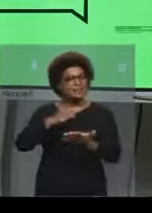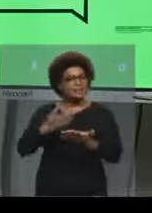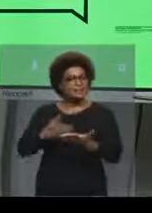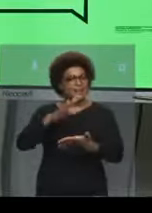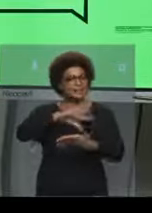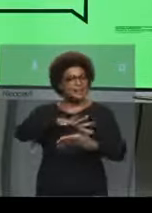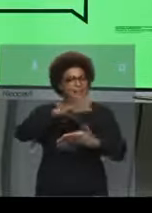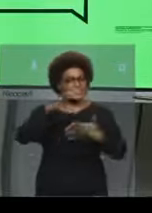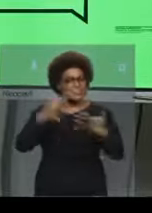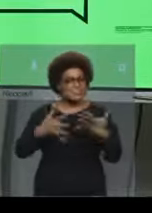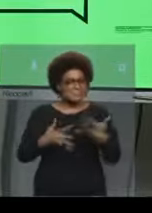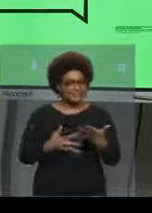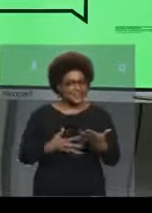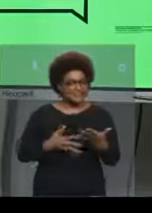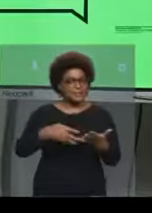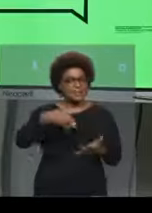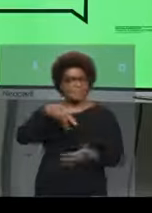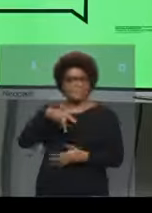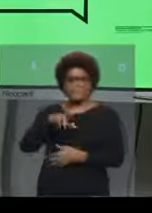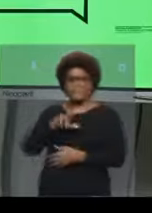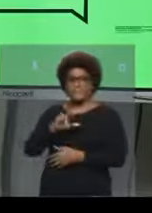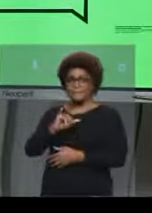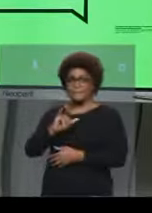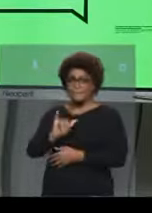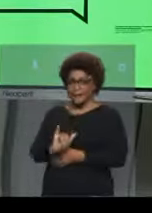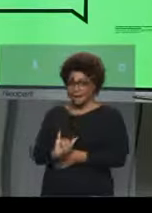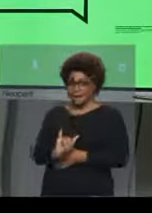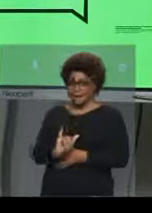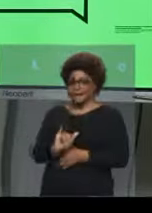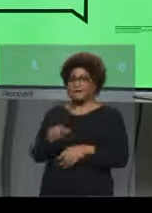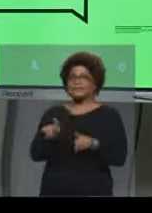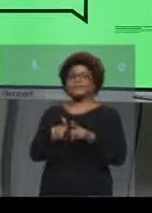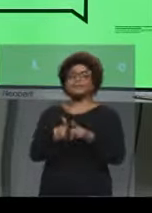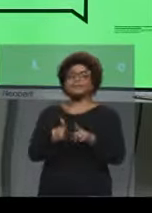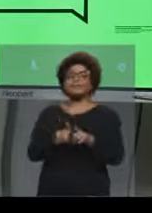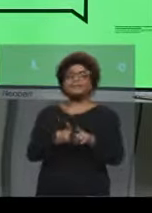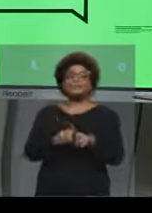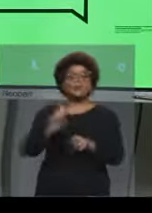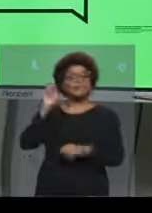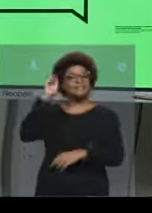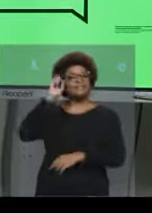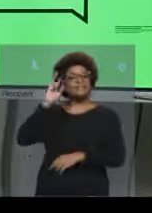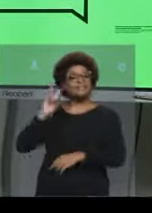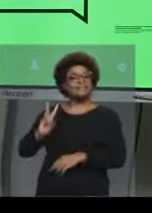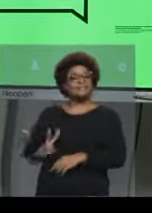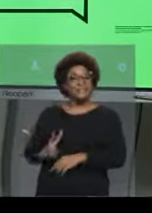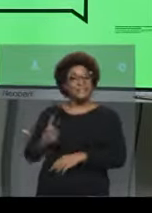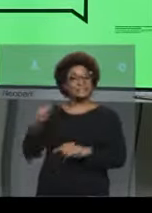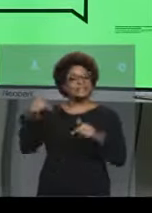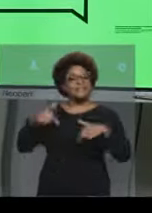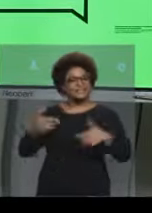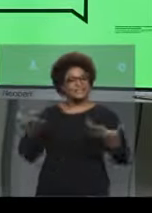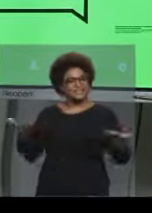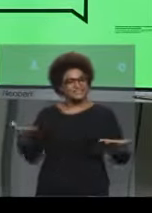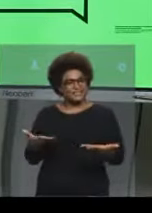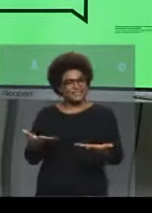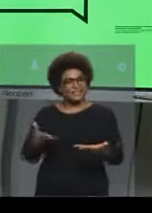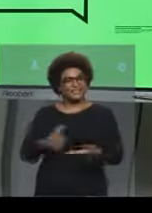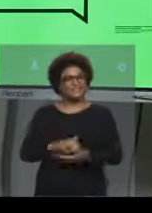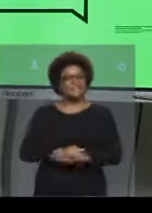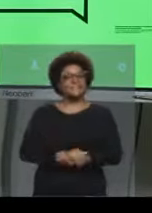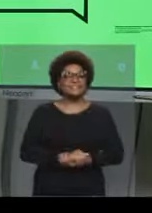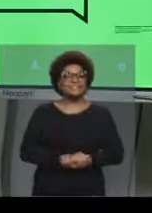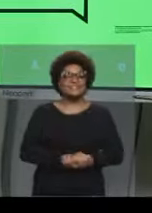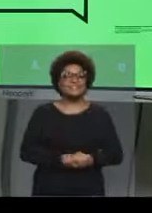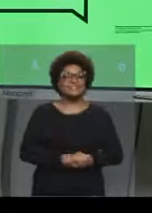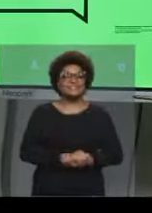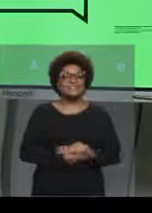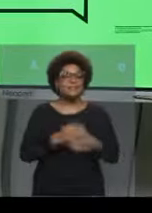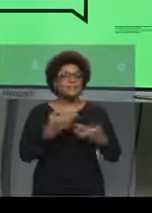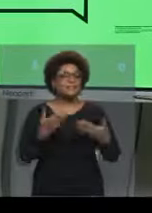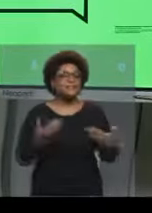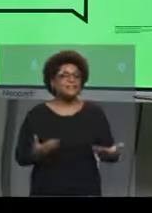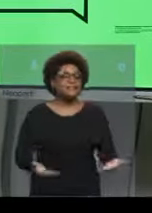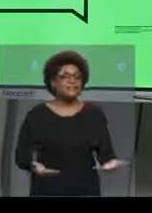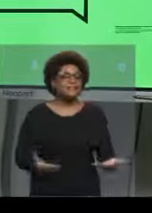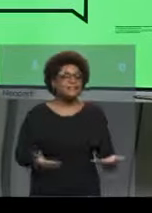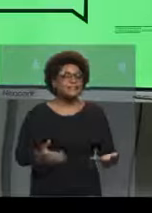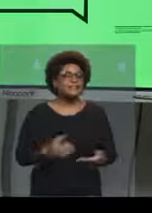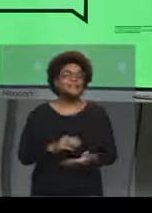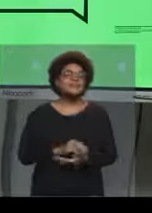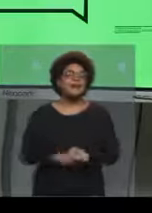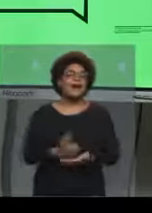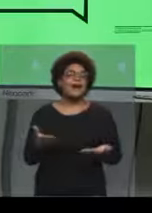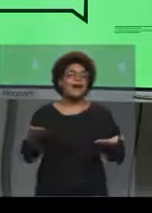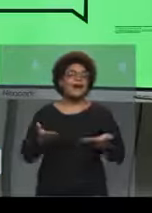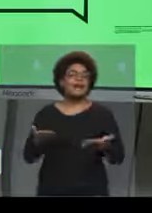de Libras, a Mariana Tupinambá e a Valdene Cordeiro, que está com a gente nesse bloco. Então é isso,